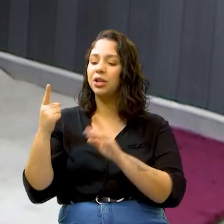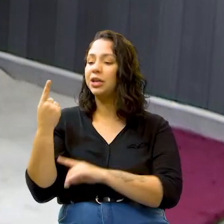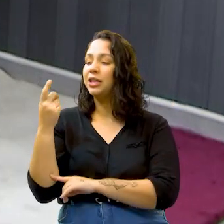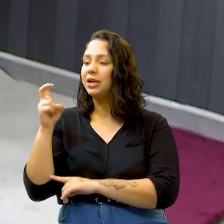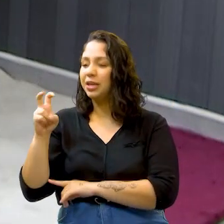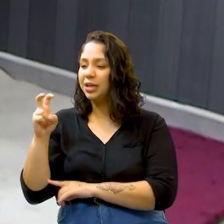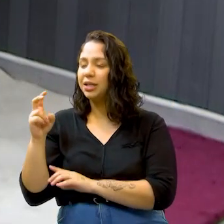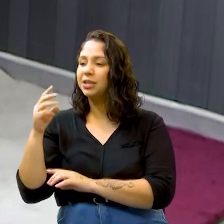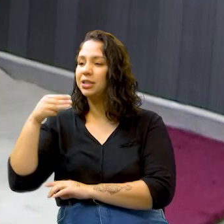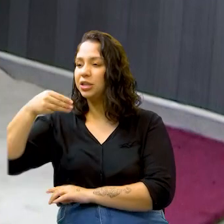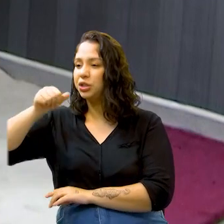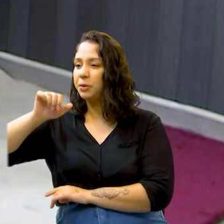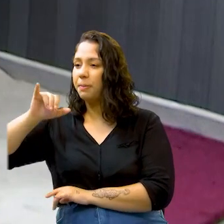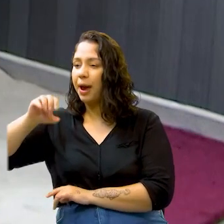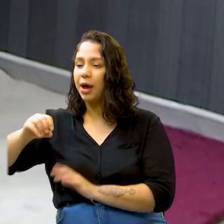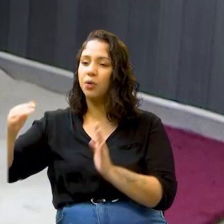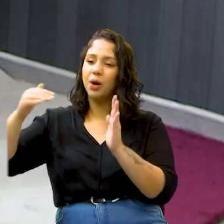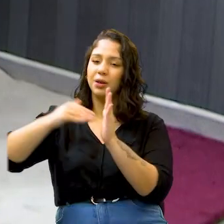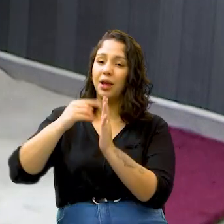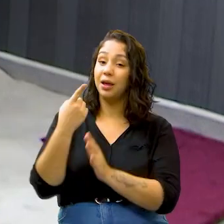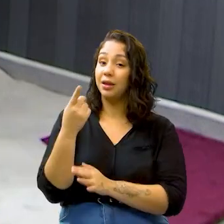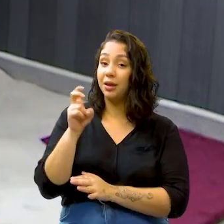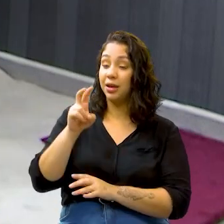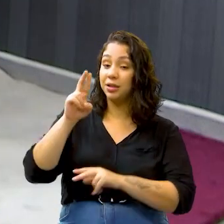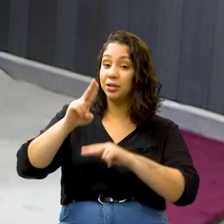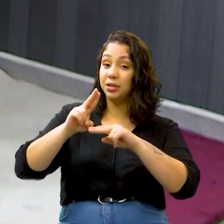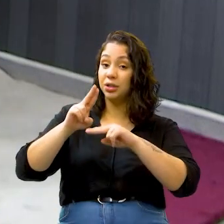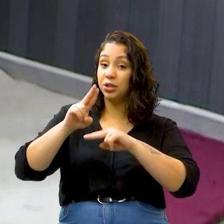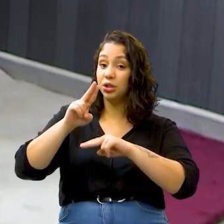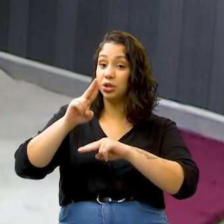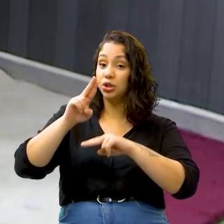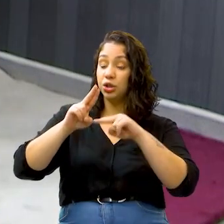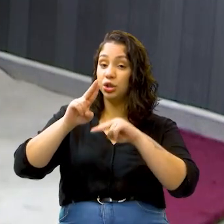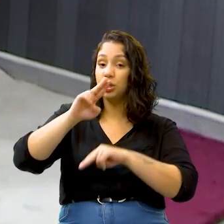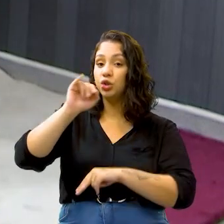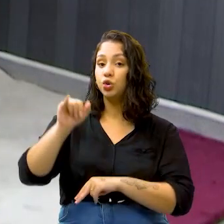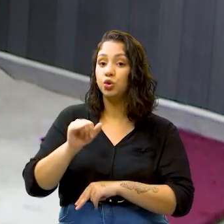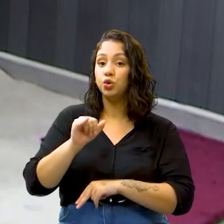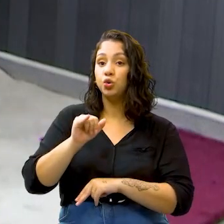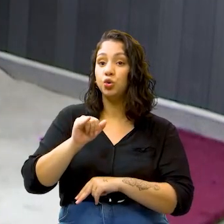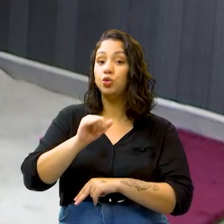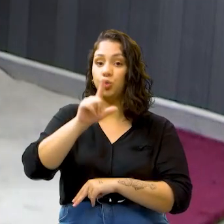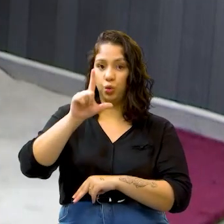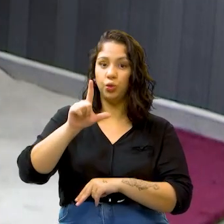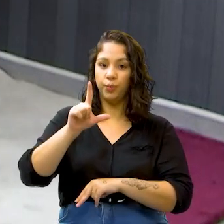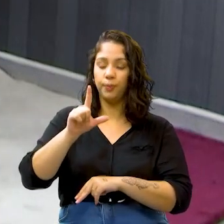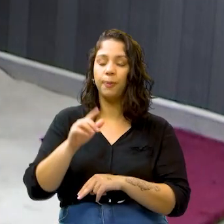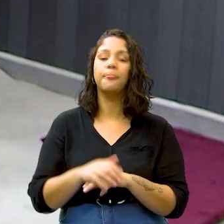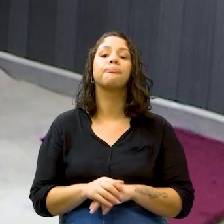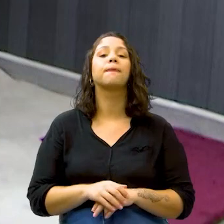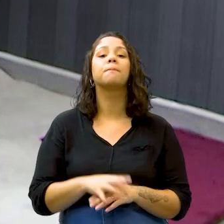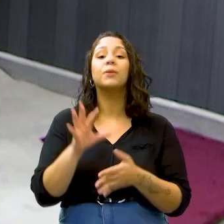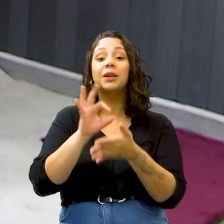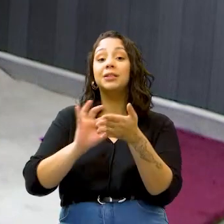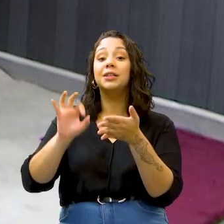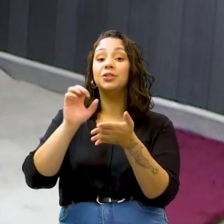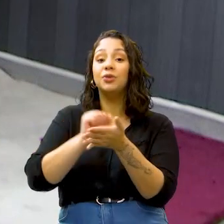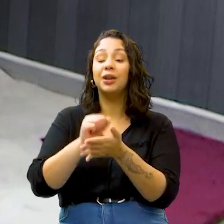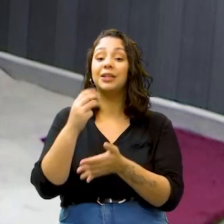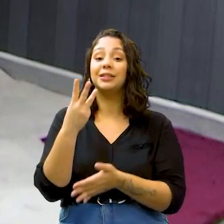isso dia 15 de maio até Junho inscrições então começa no dia 31 de julho né